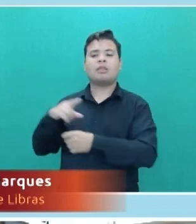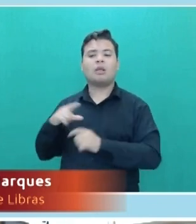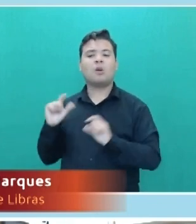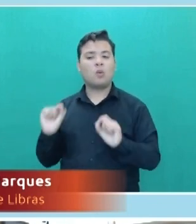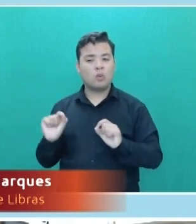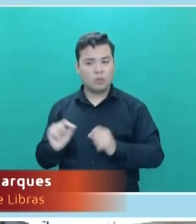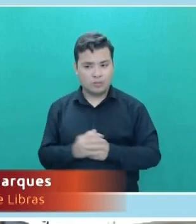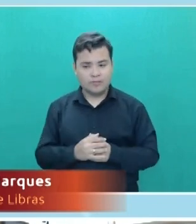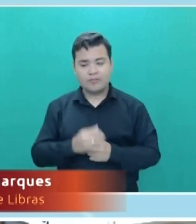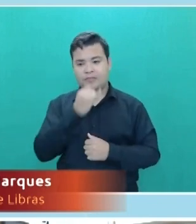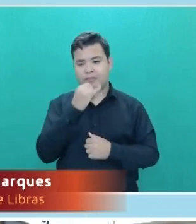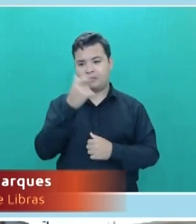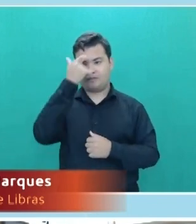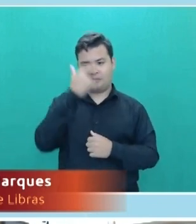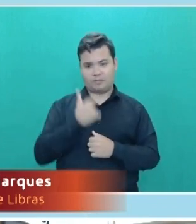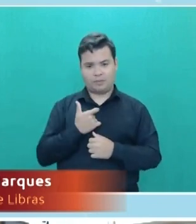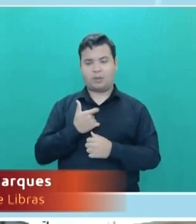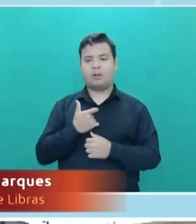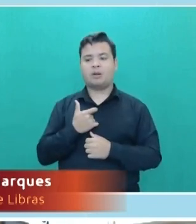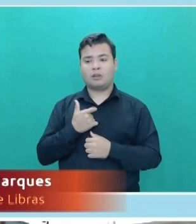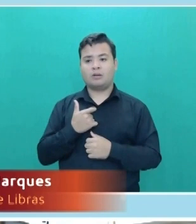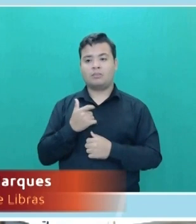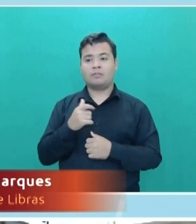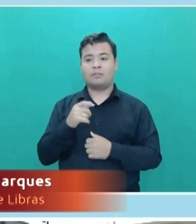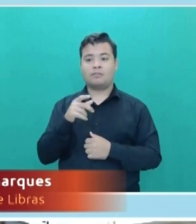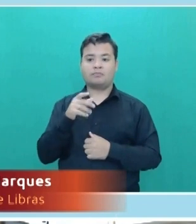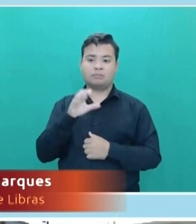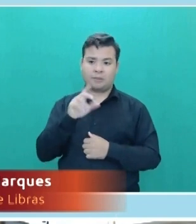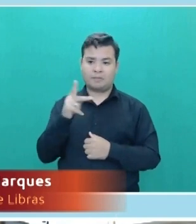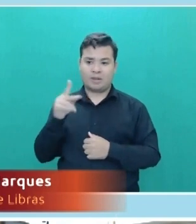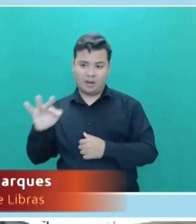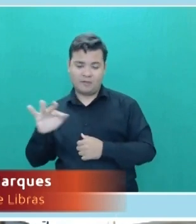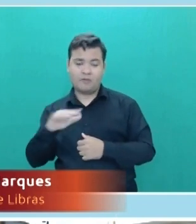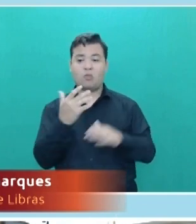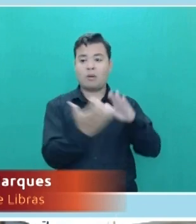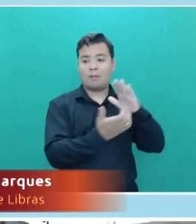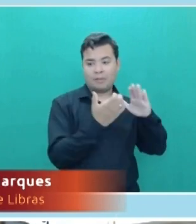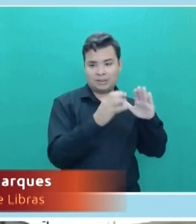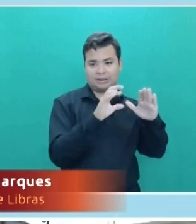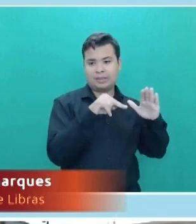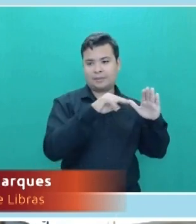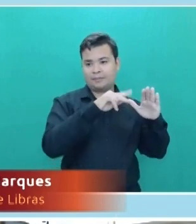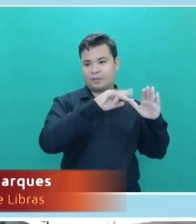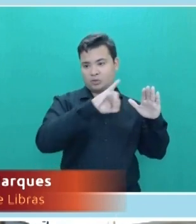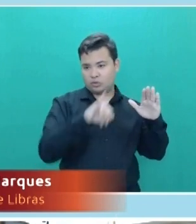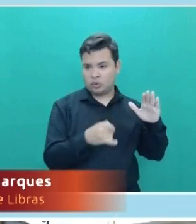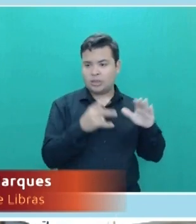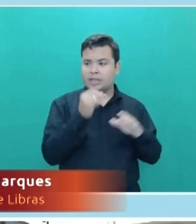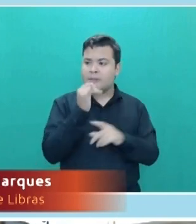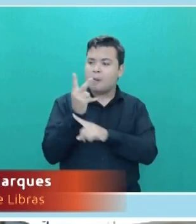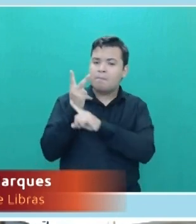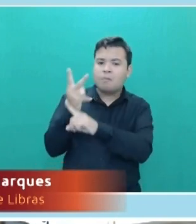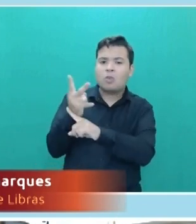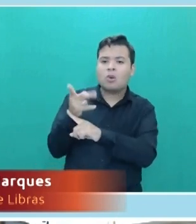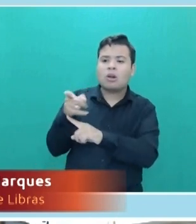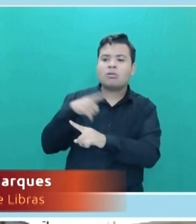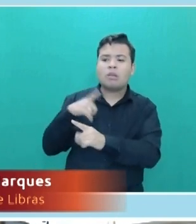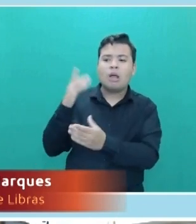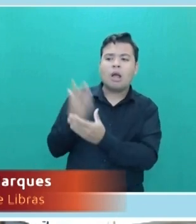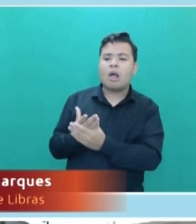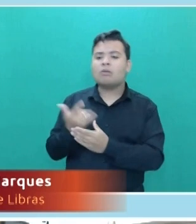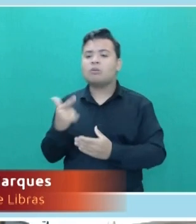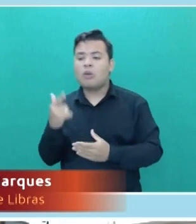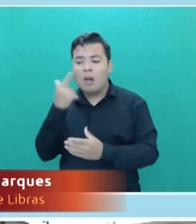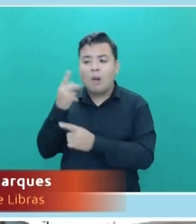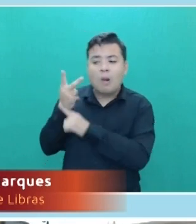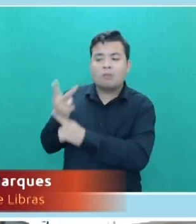gente, pessoa física ou empresa, busque para saber se aquela pessoa tem ação contra uma empresa ou outra. Especialmente para